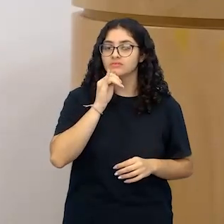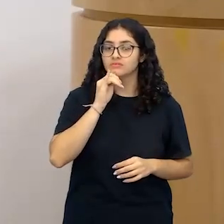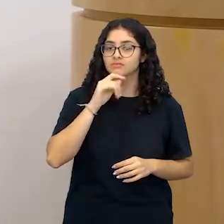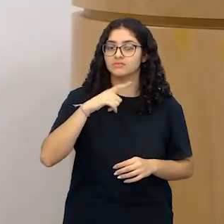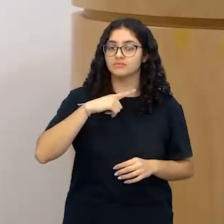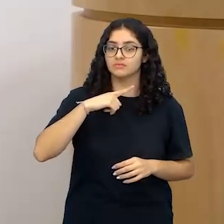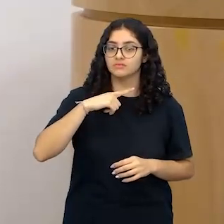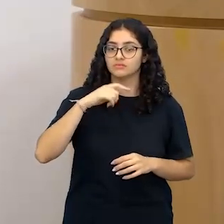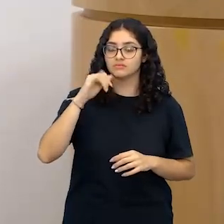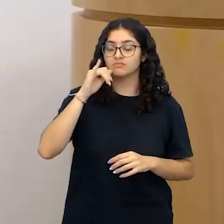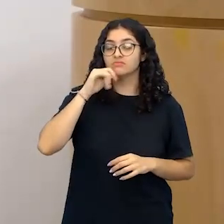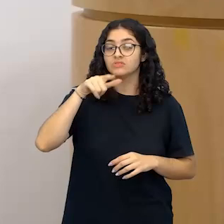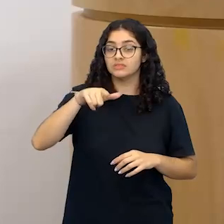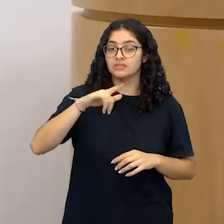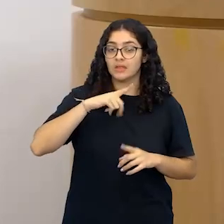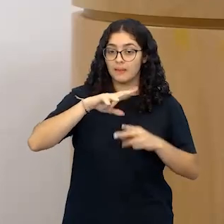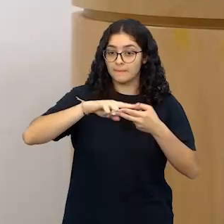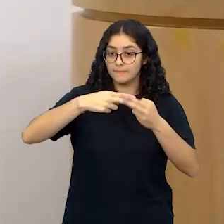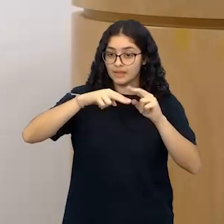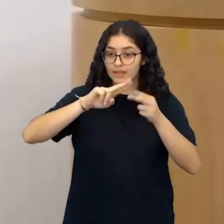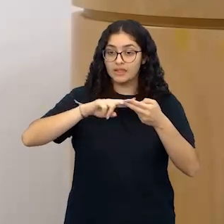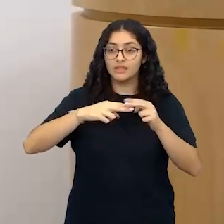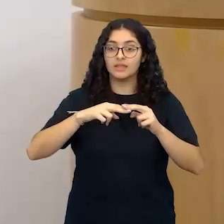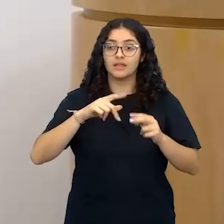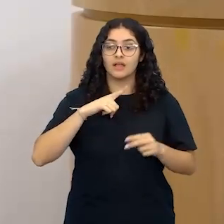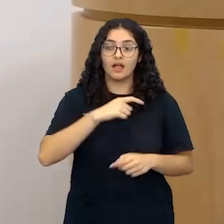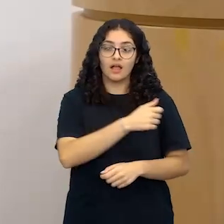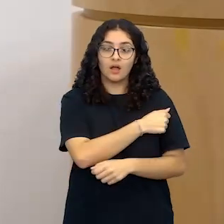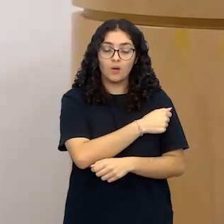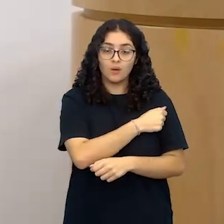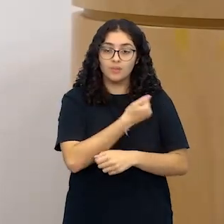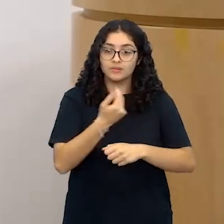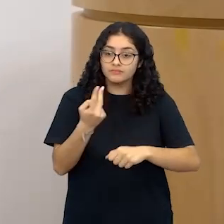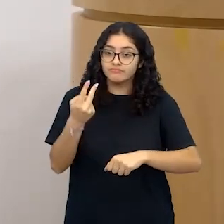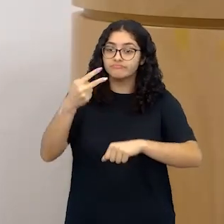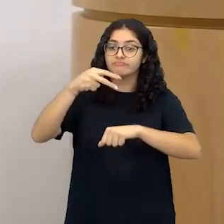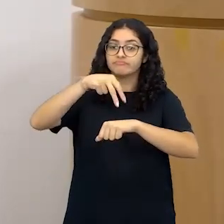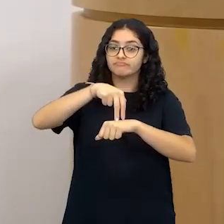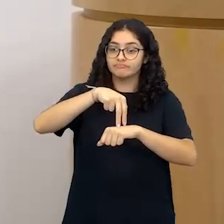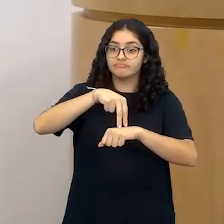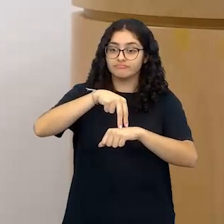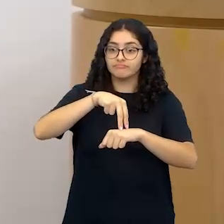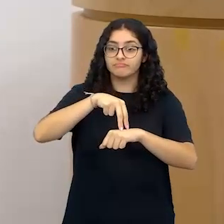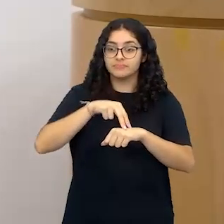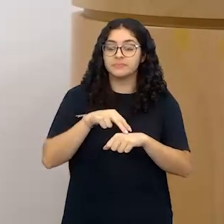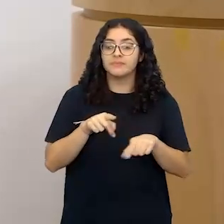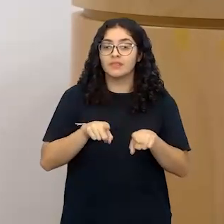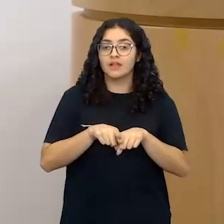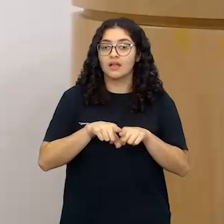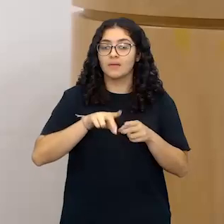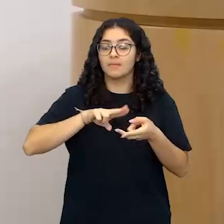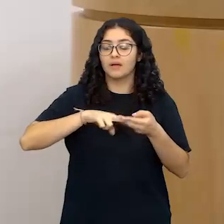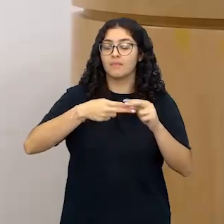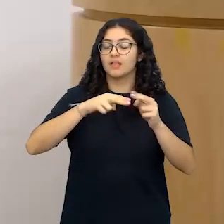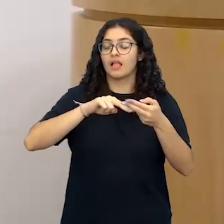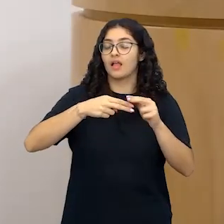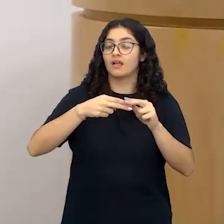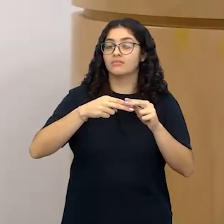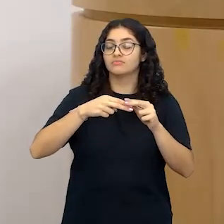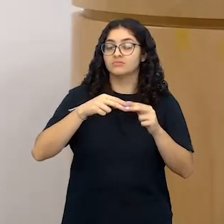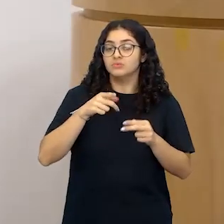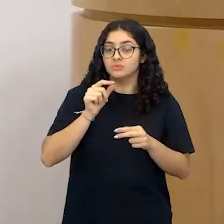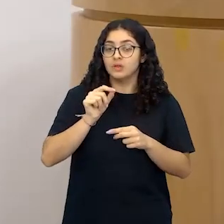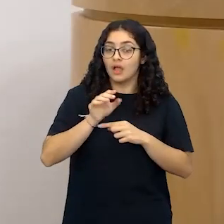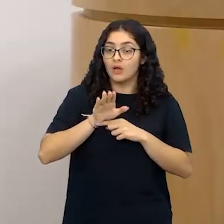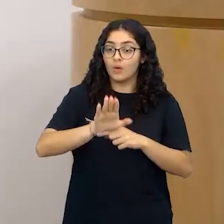gente? Porque você trabalhar habilidades que levam o estudante a ser protagonista, a trabalhar habilidades que faça com